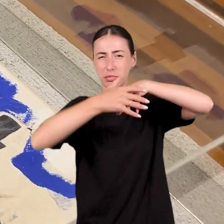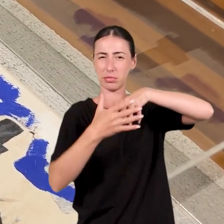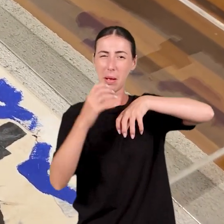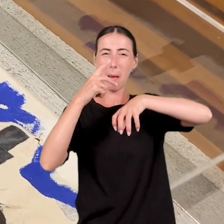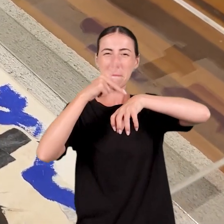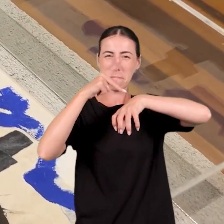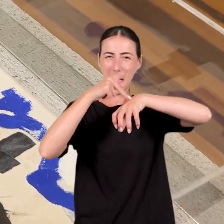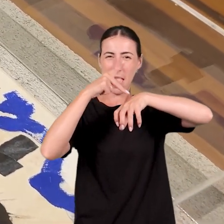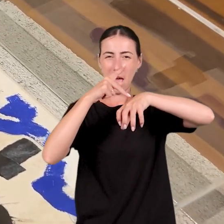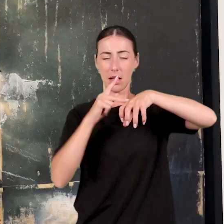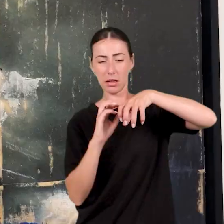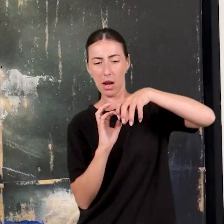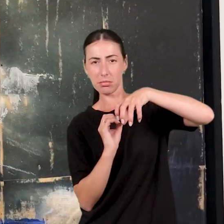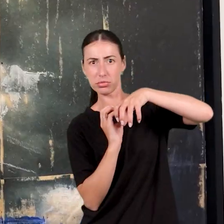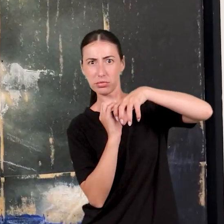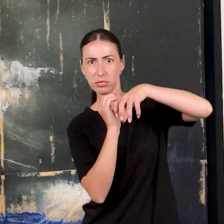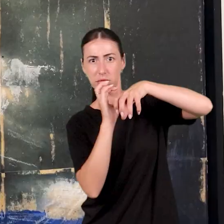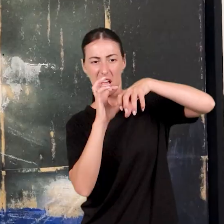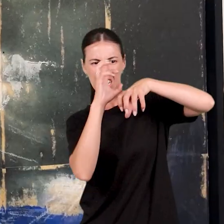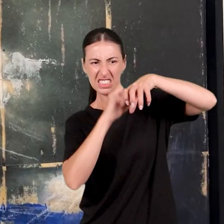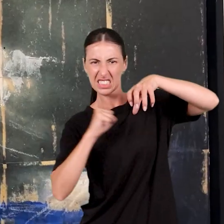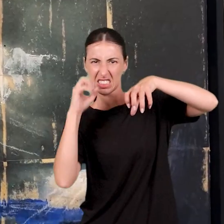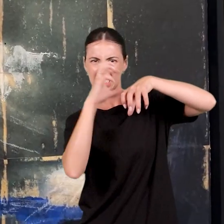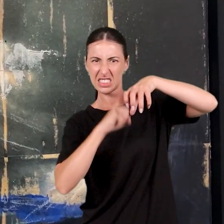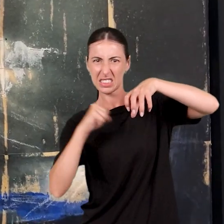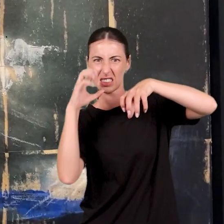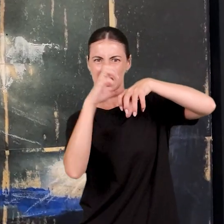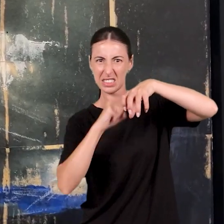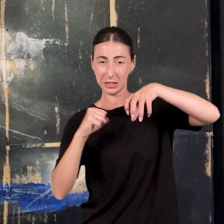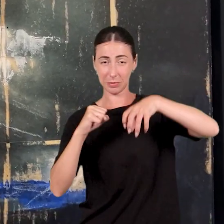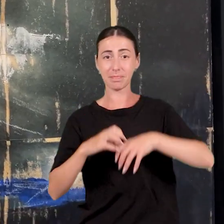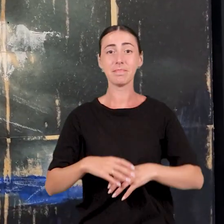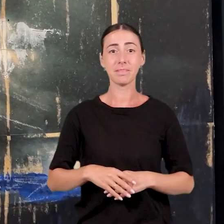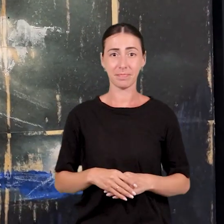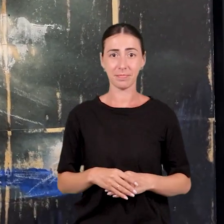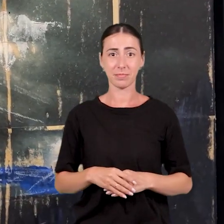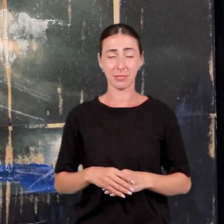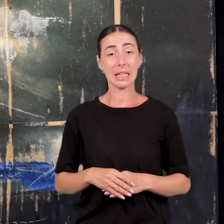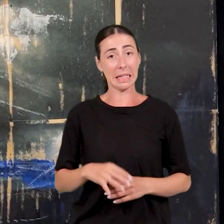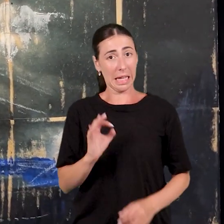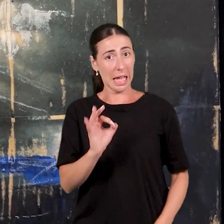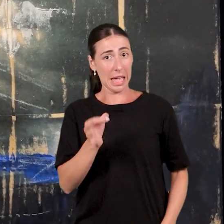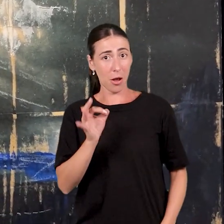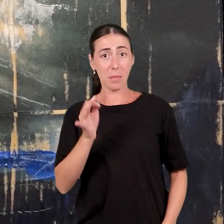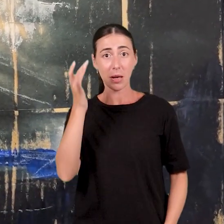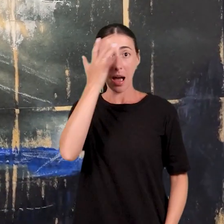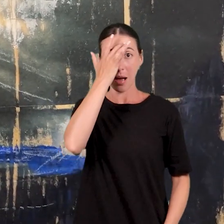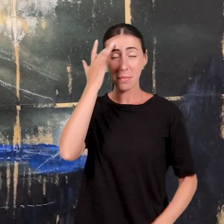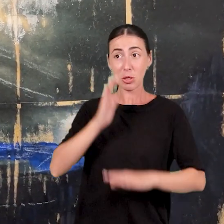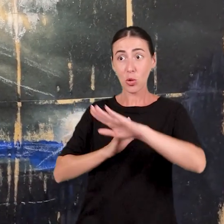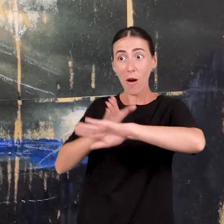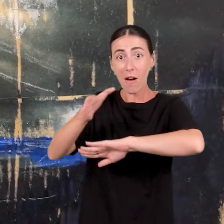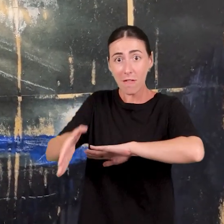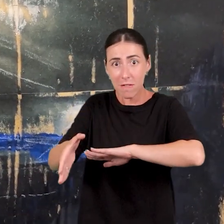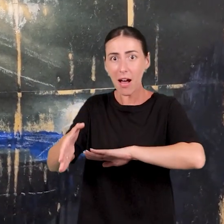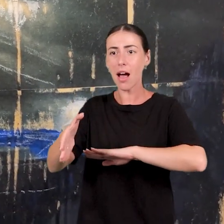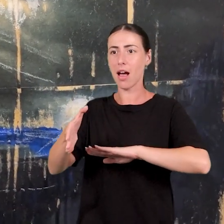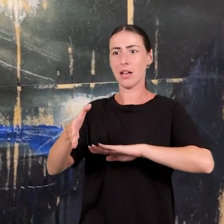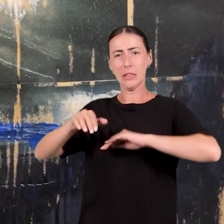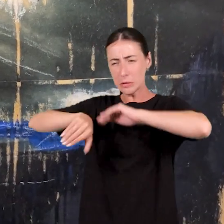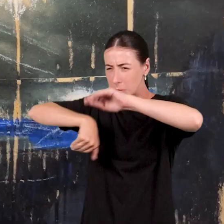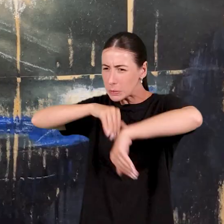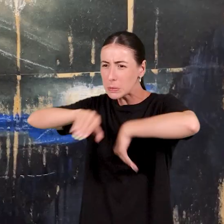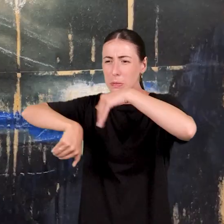das rochas do Atlântico. A região conhecida como Ponta do Rocundo, na chamada Costa da Morte, apresenta